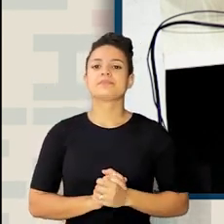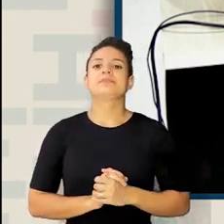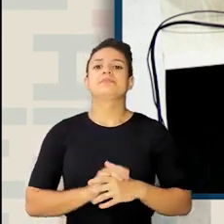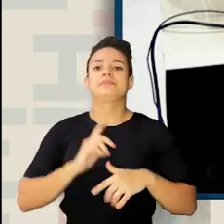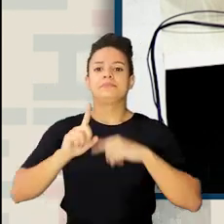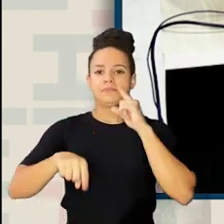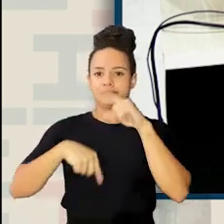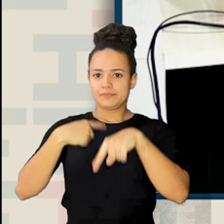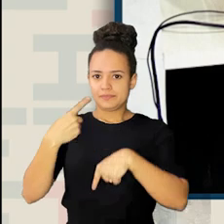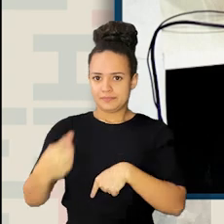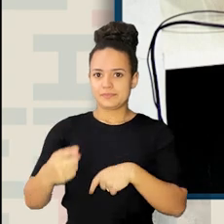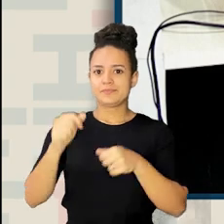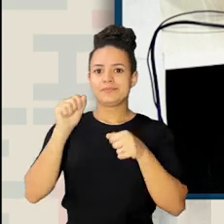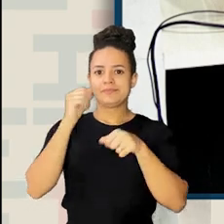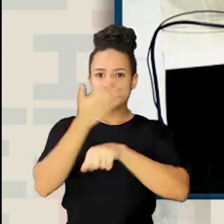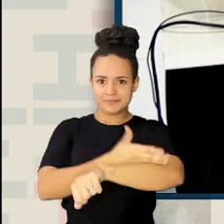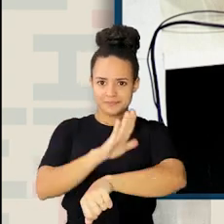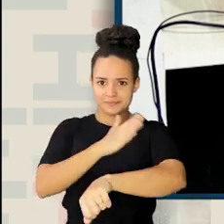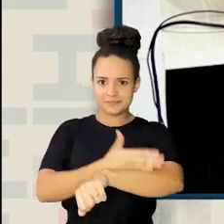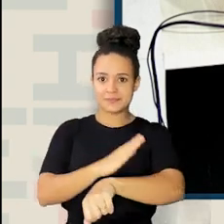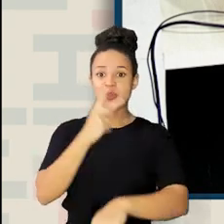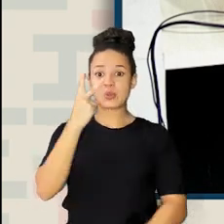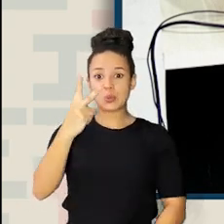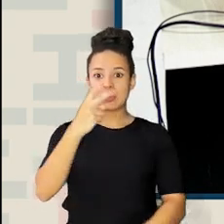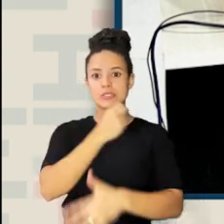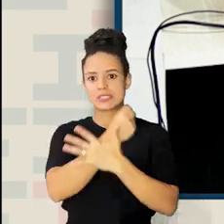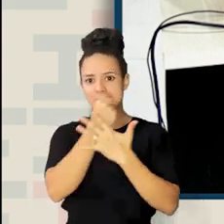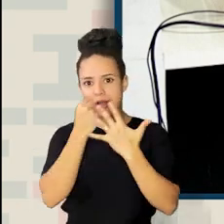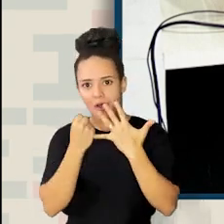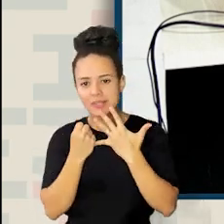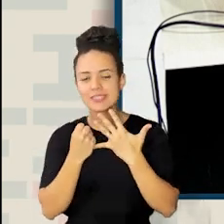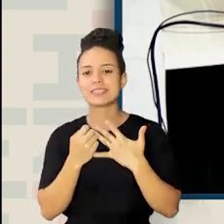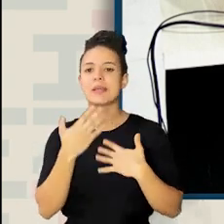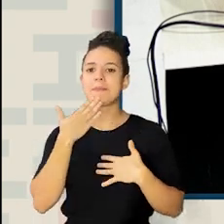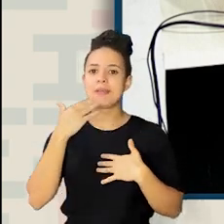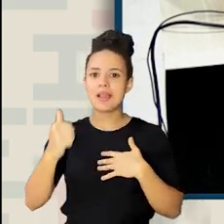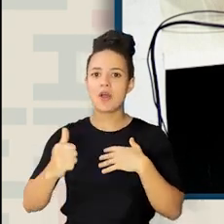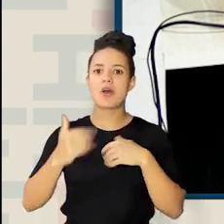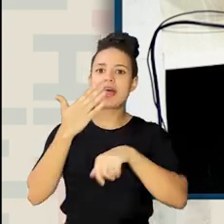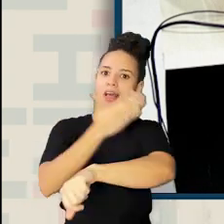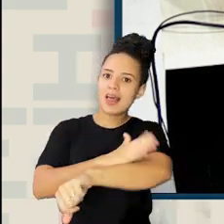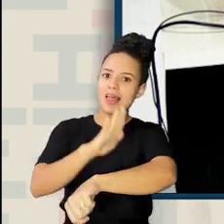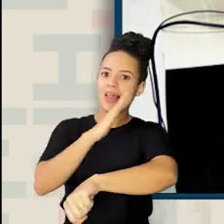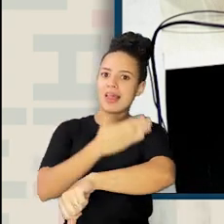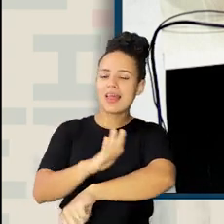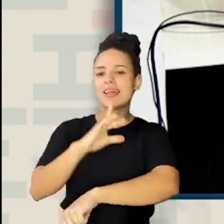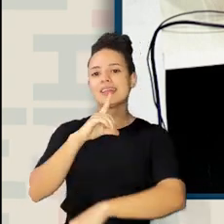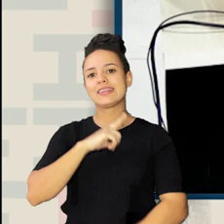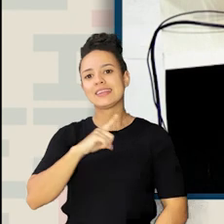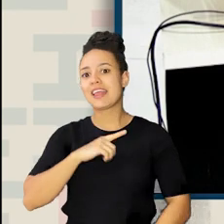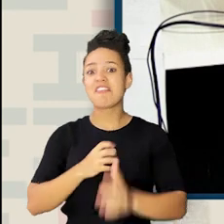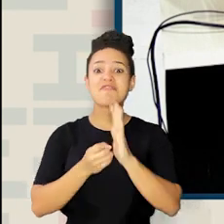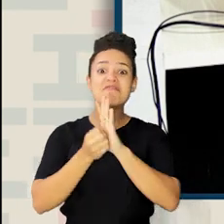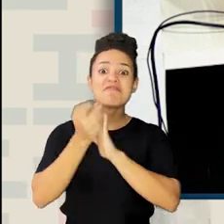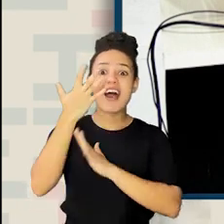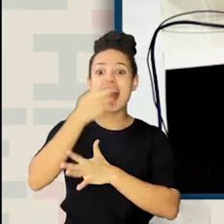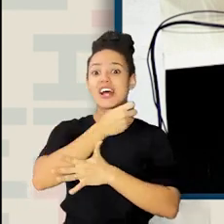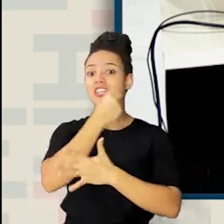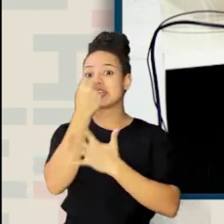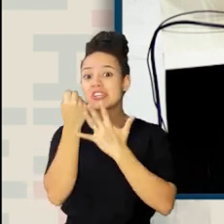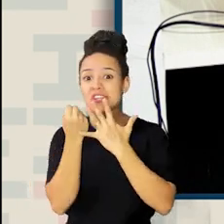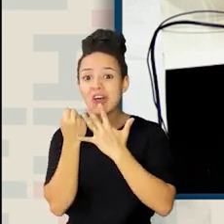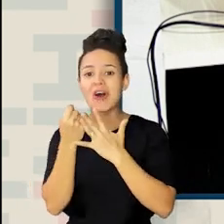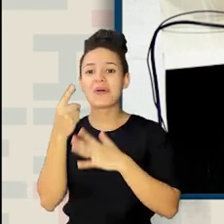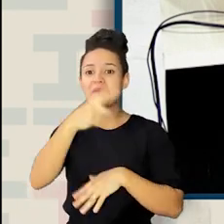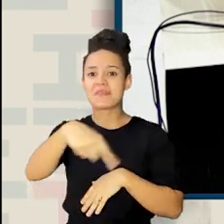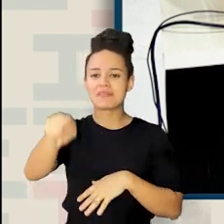Depois que você faz com 2 notas, aí o ideal é que façam exercícios que peguem várias notas para que